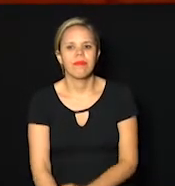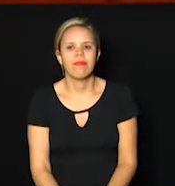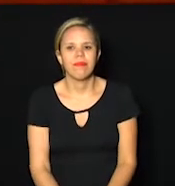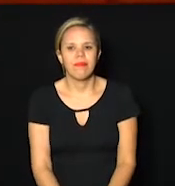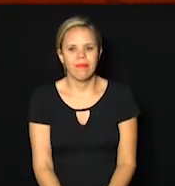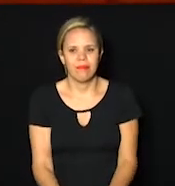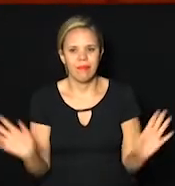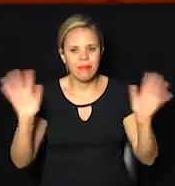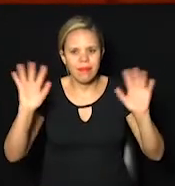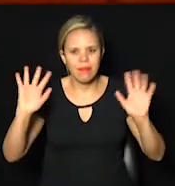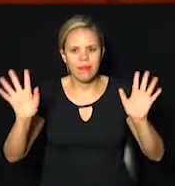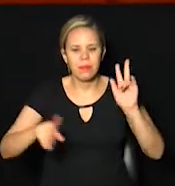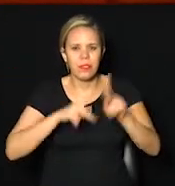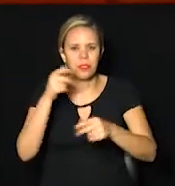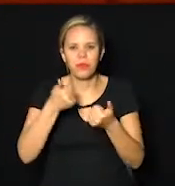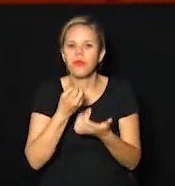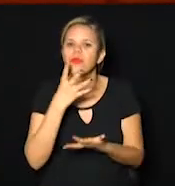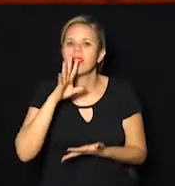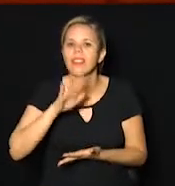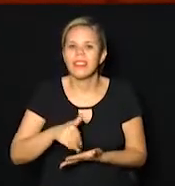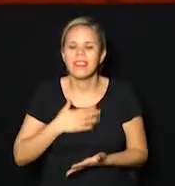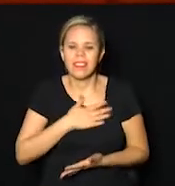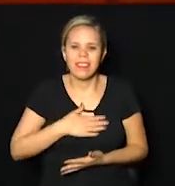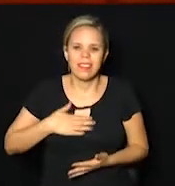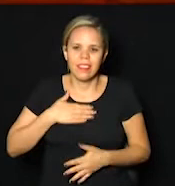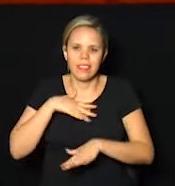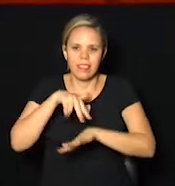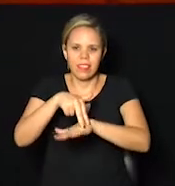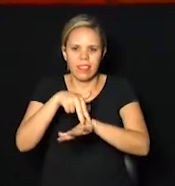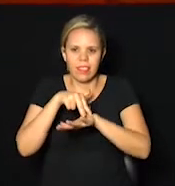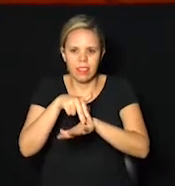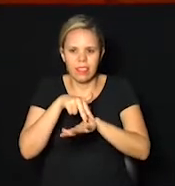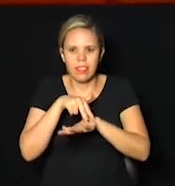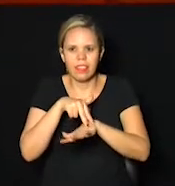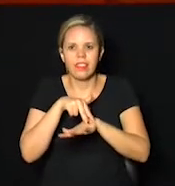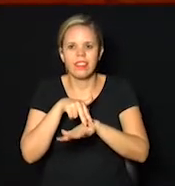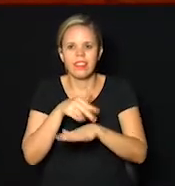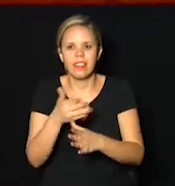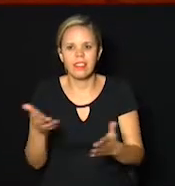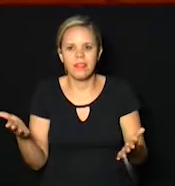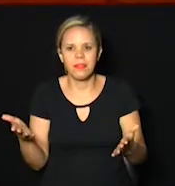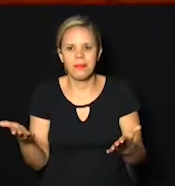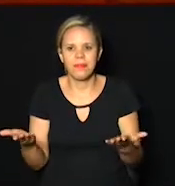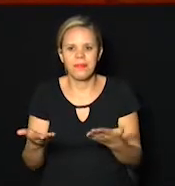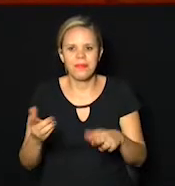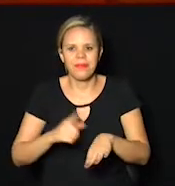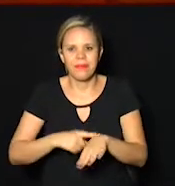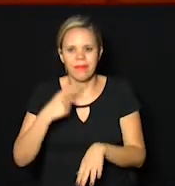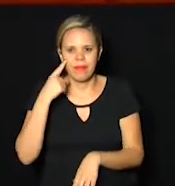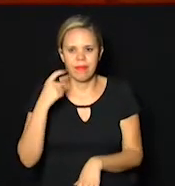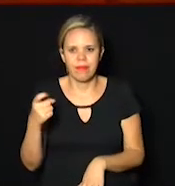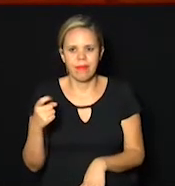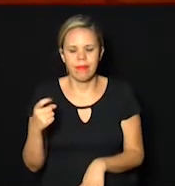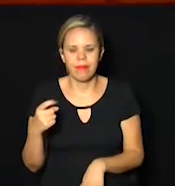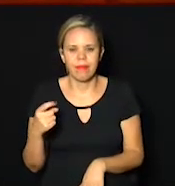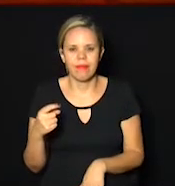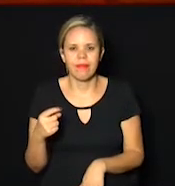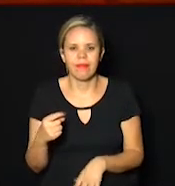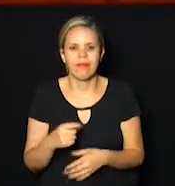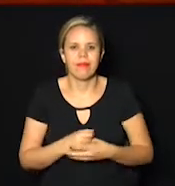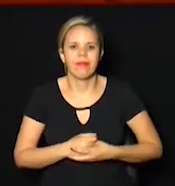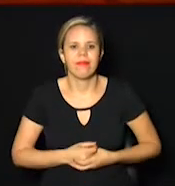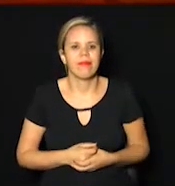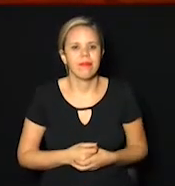Olá pessoal, tudo bem? Boa tarde, é um grande prazer estar com vocês. Esse é um momento interessante, né, que a gente